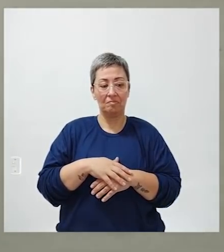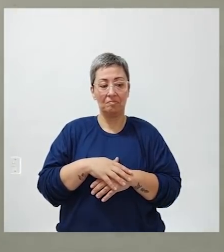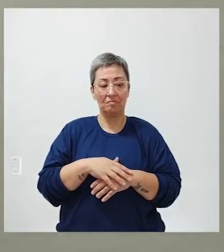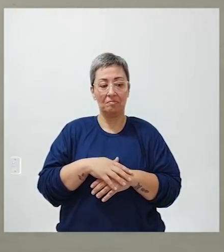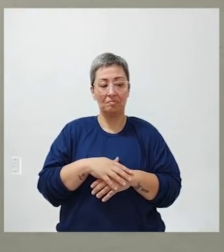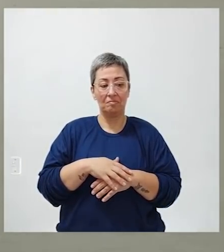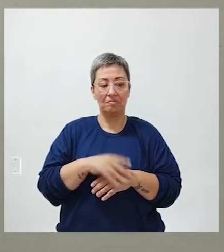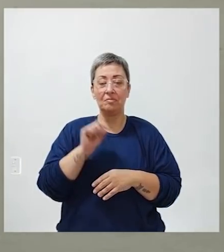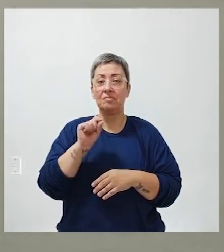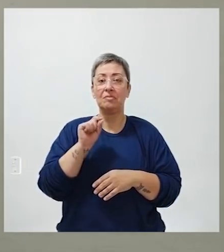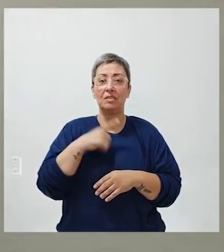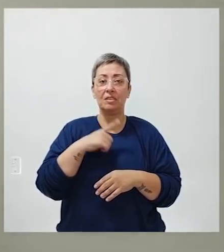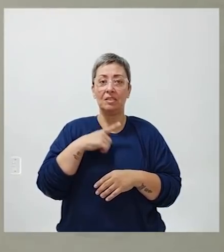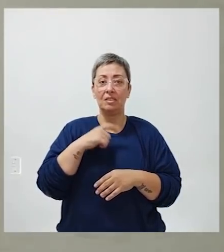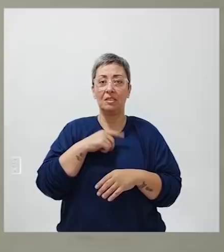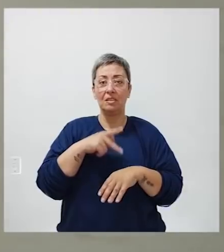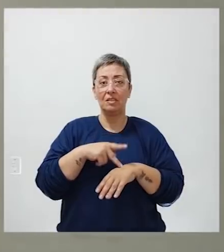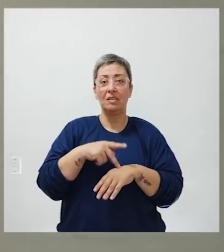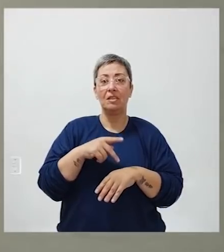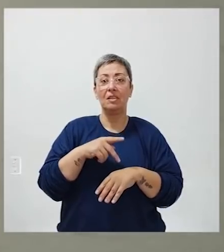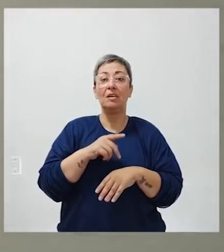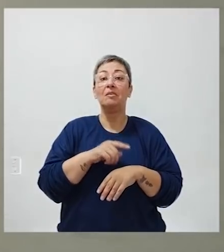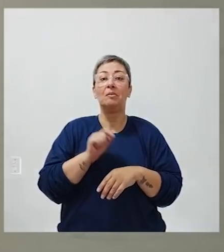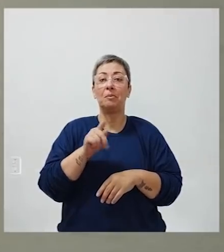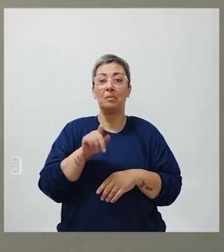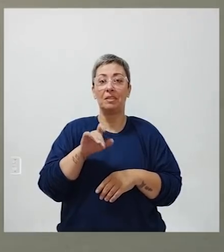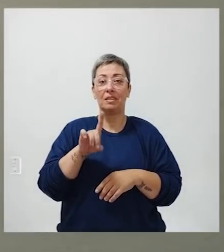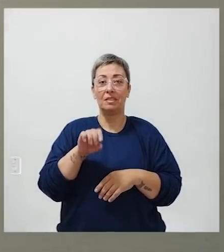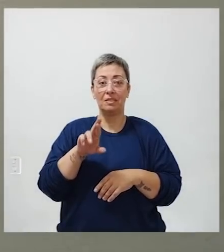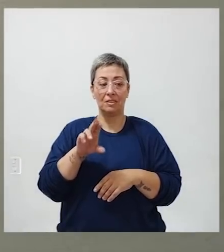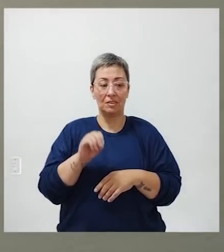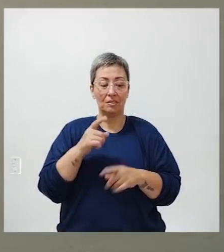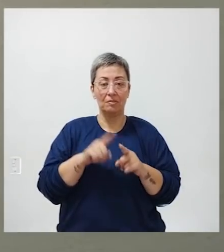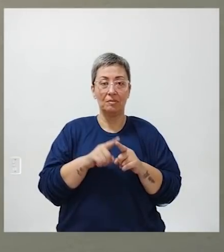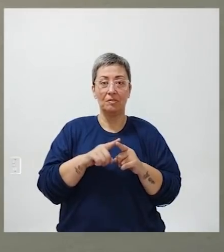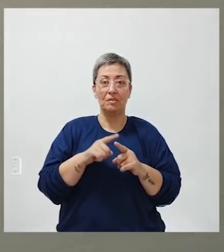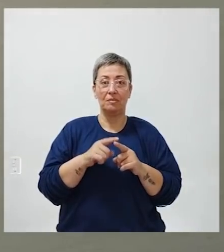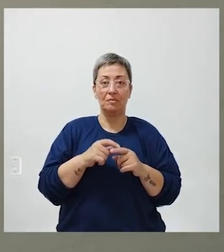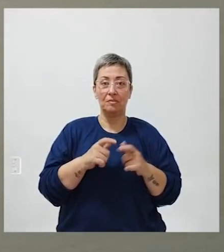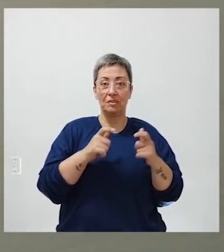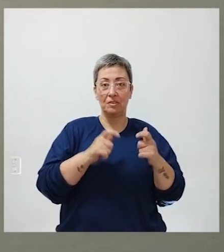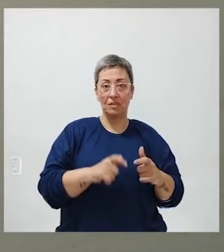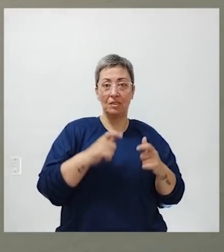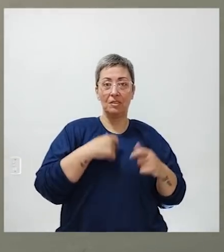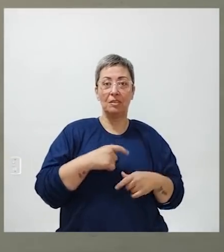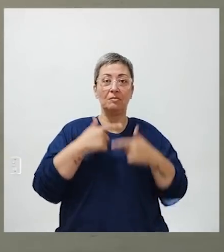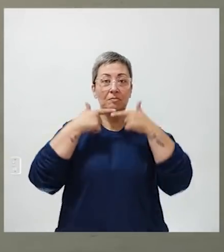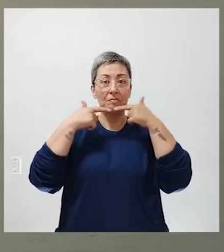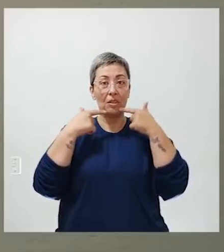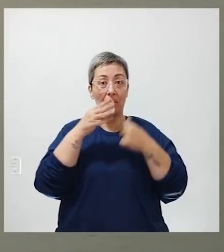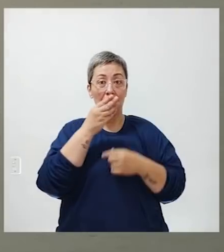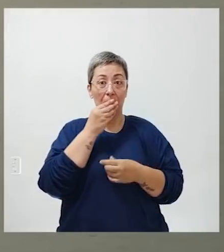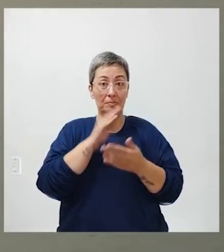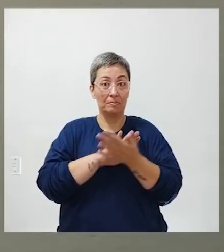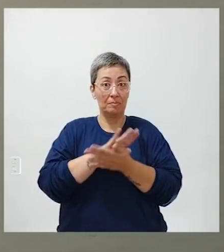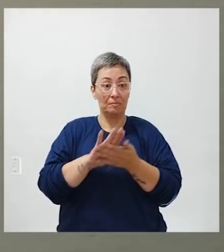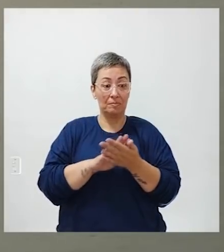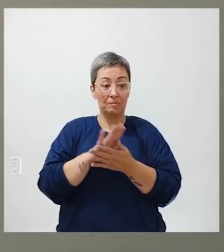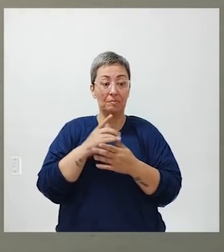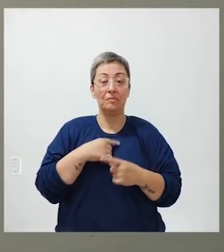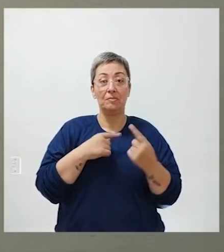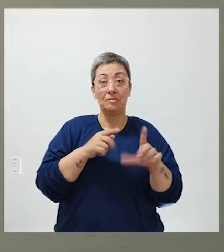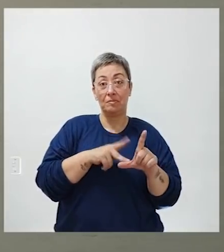deixa eu fazer o... Vai fazer mais alguém? Ah, o Pedro. Faltou o Pedro, né? Ordem, seu lugar. Sem vir, sem falar.